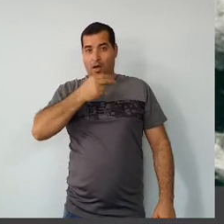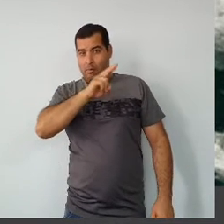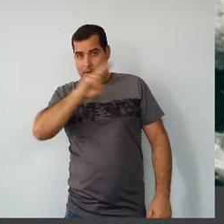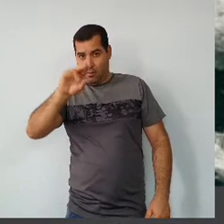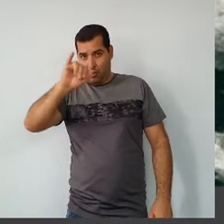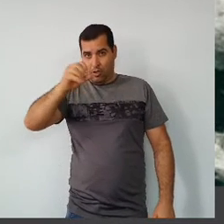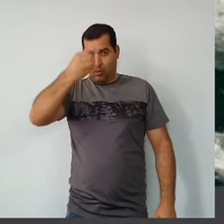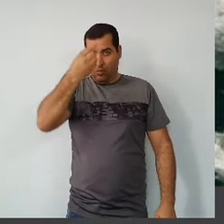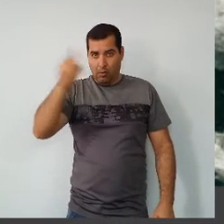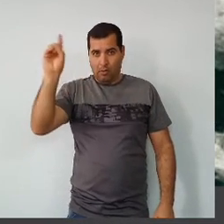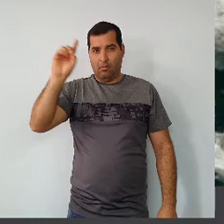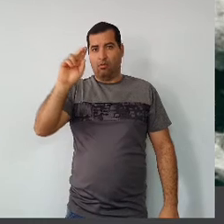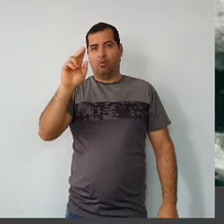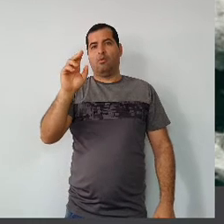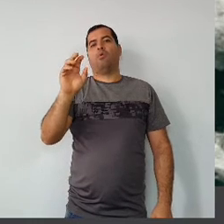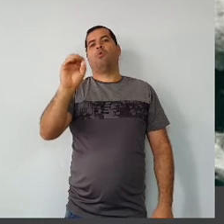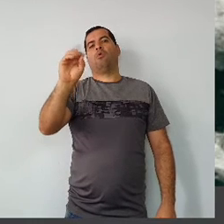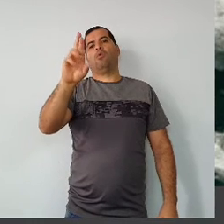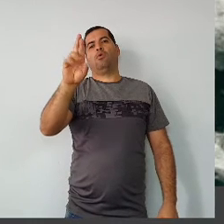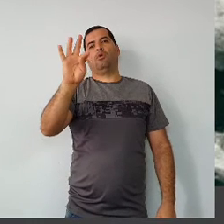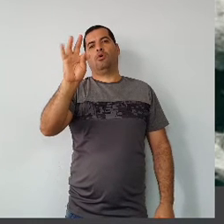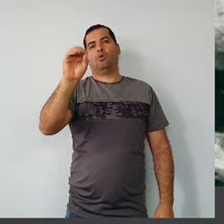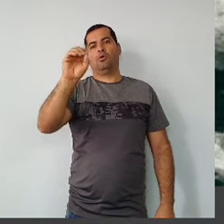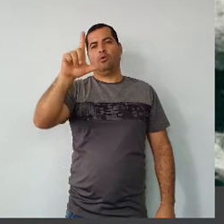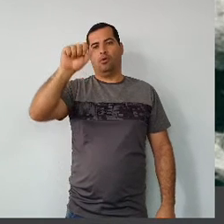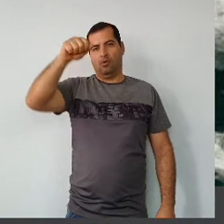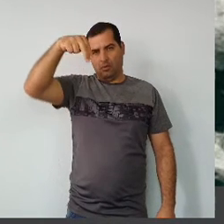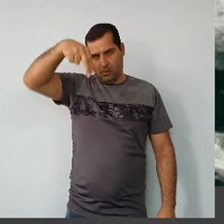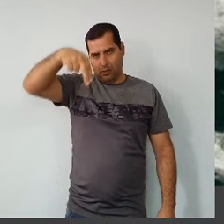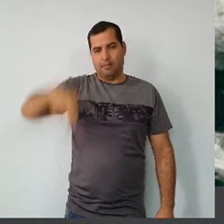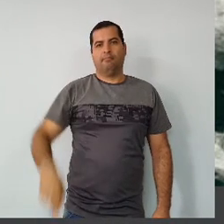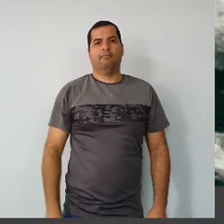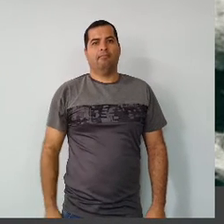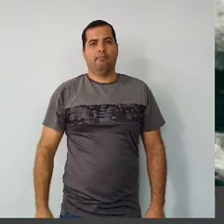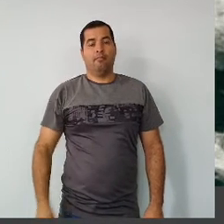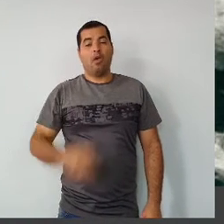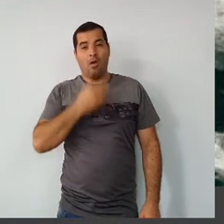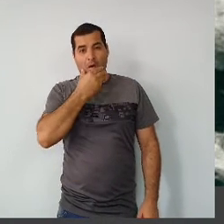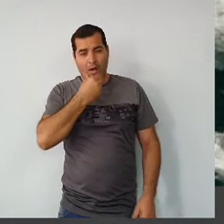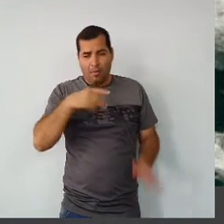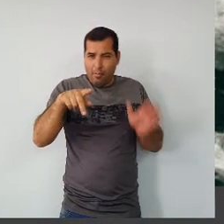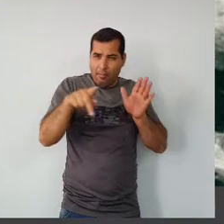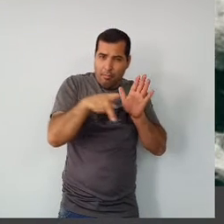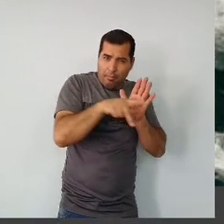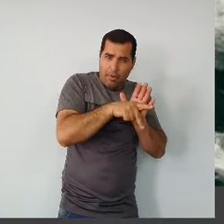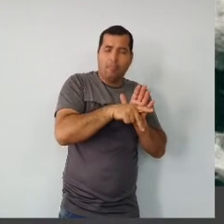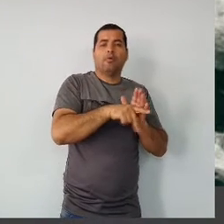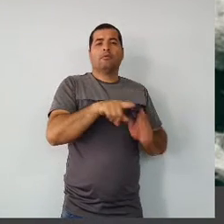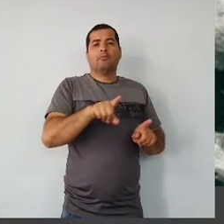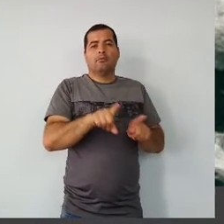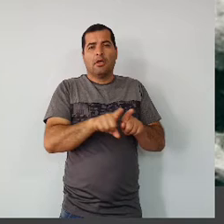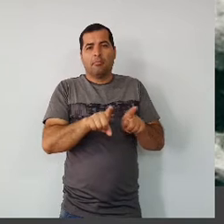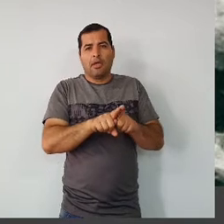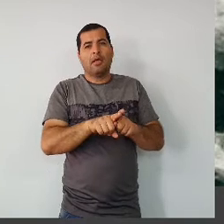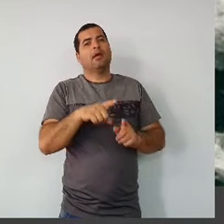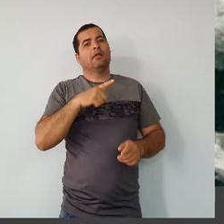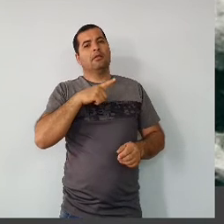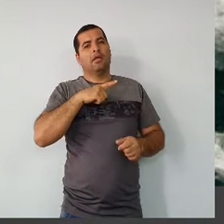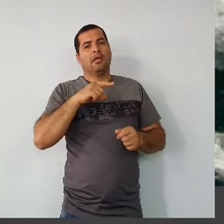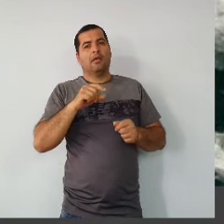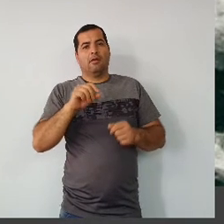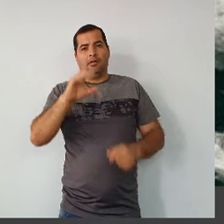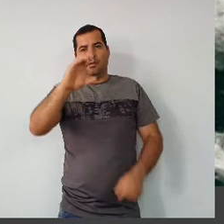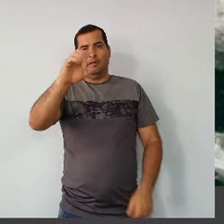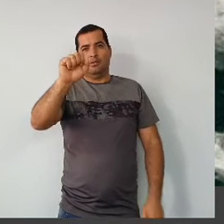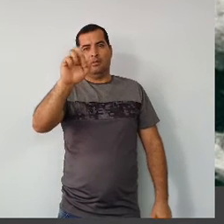João Hortolã. O senhor João Hortolã, ele também era dono aí de uma grande cerâmica